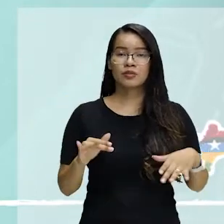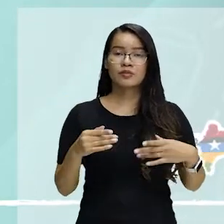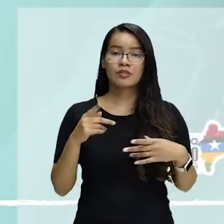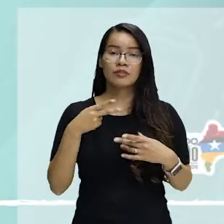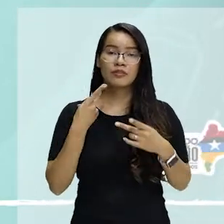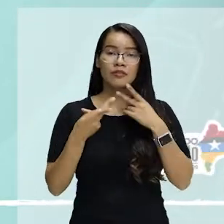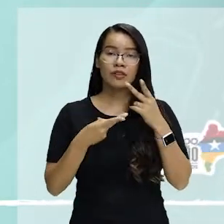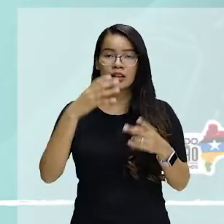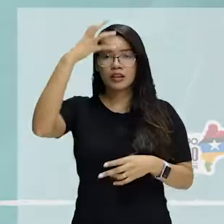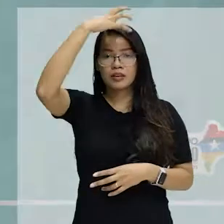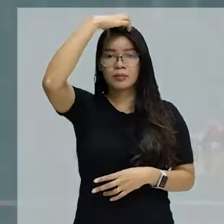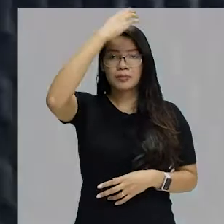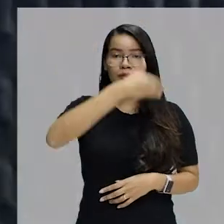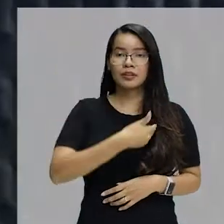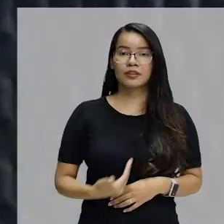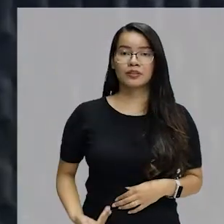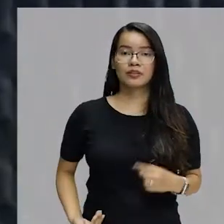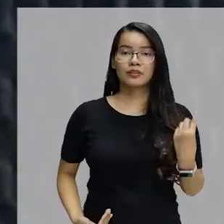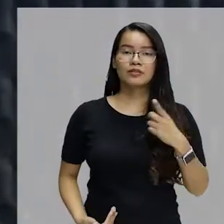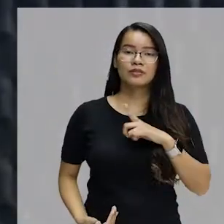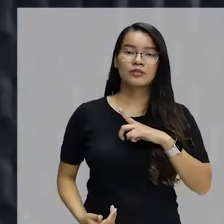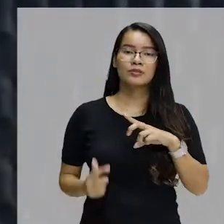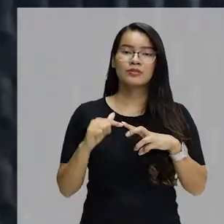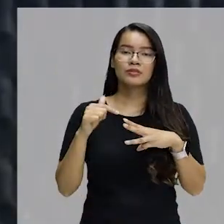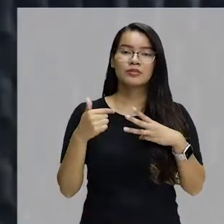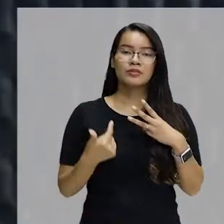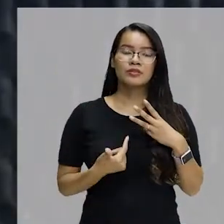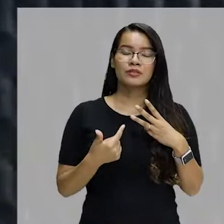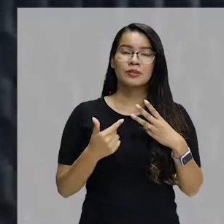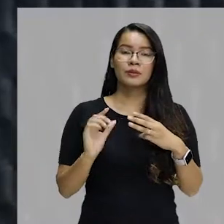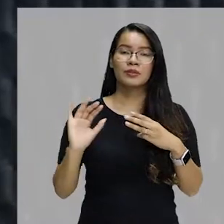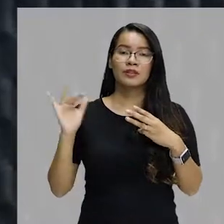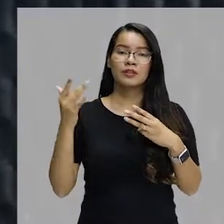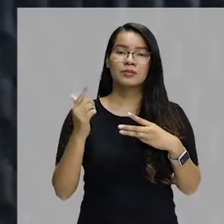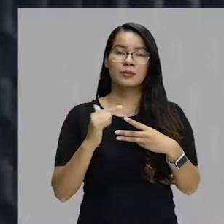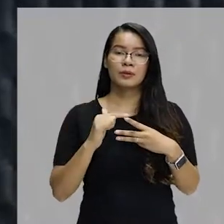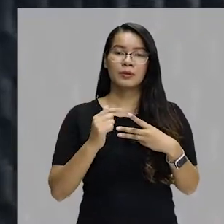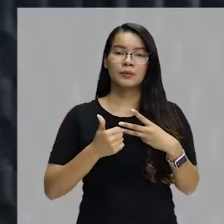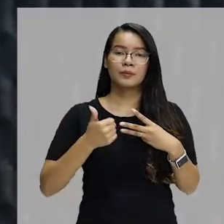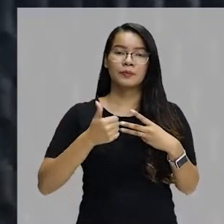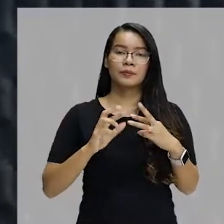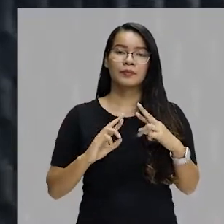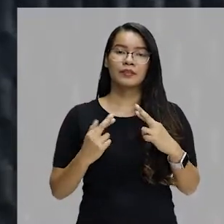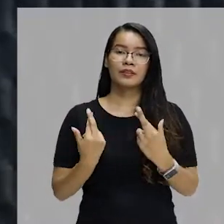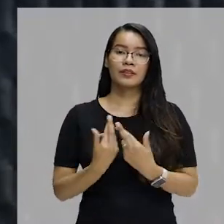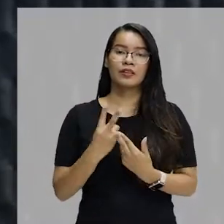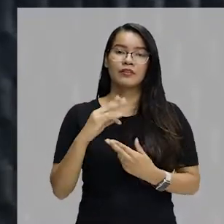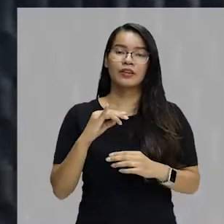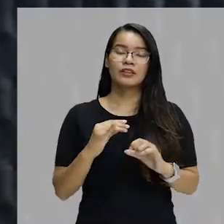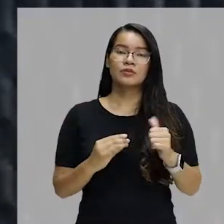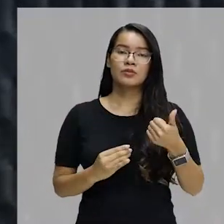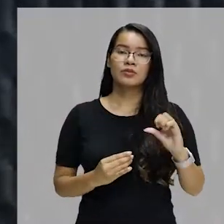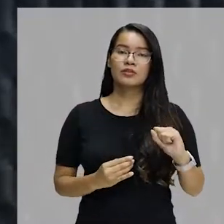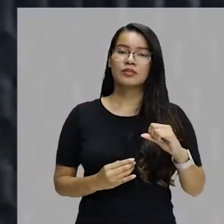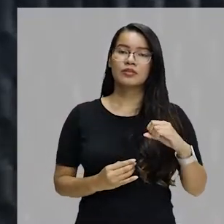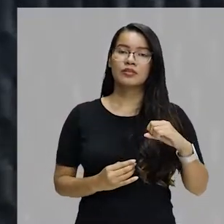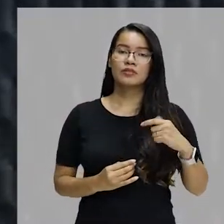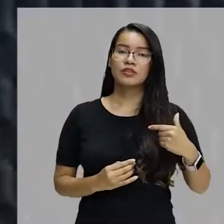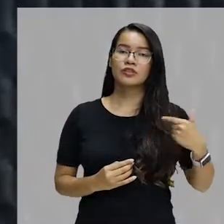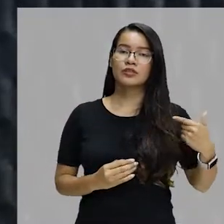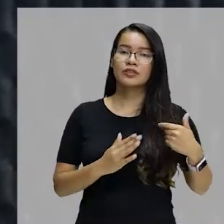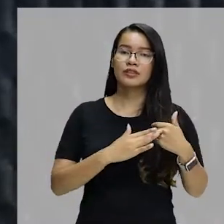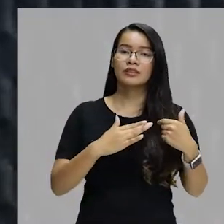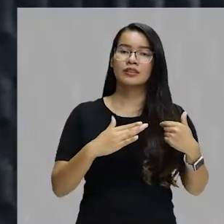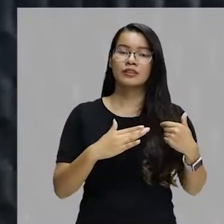da monarquia brasileira, nós temos três fases. O primeiro reinado, que vai de 1822, momento